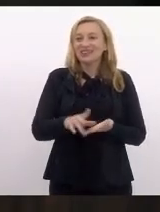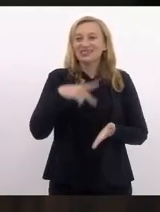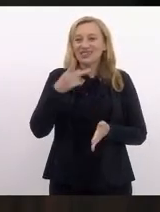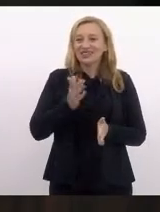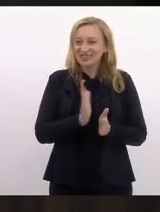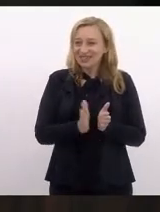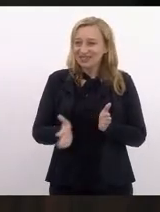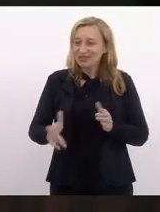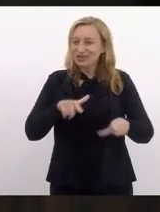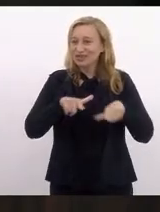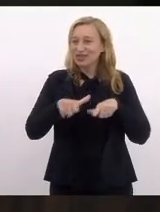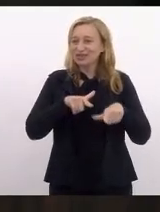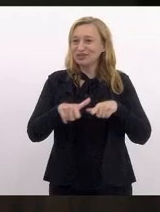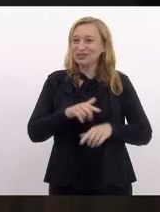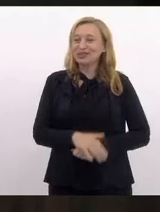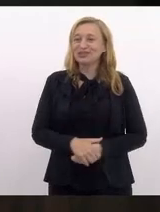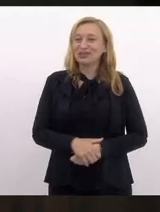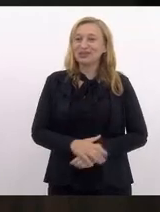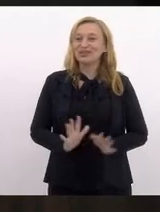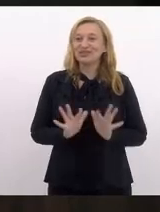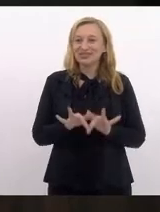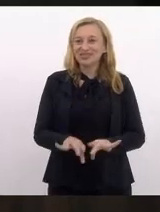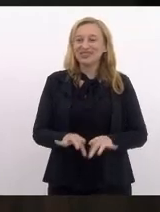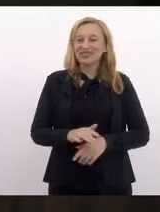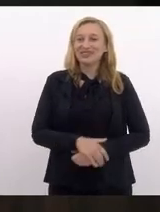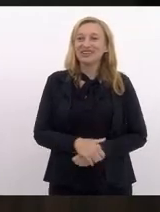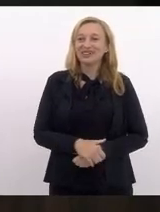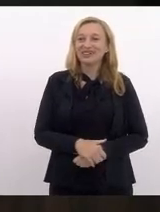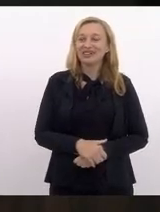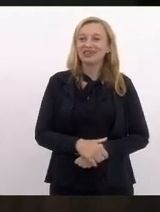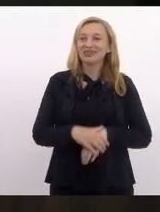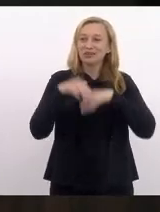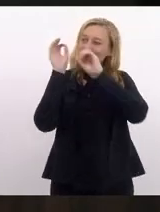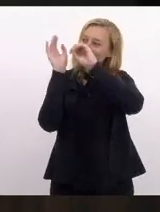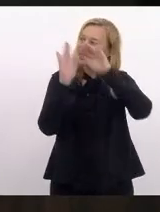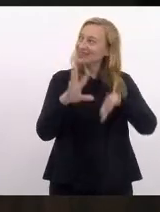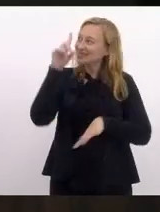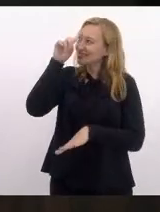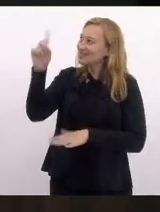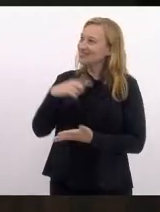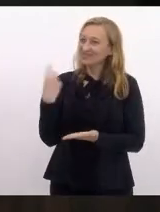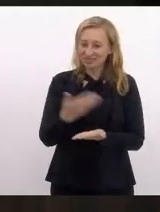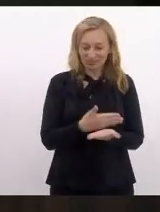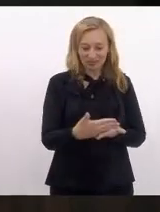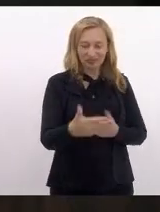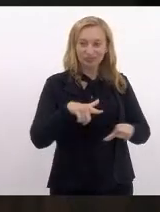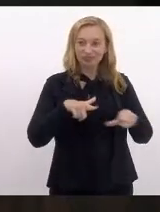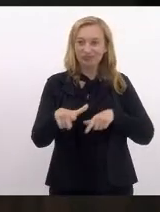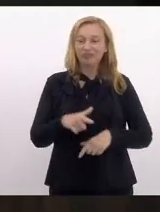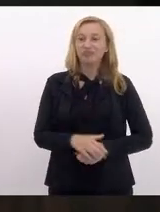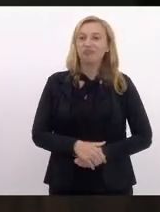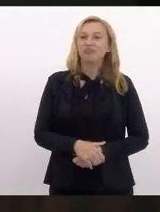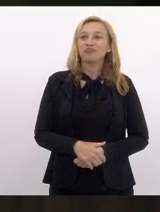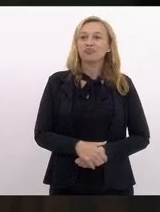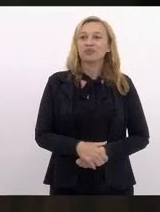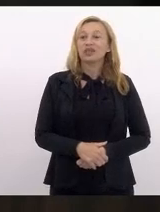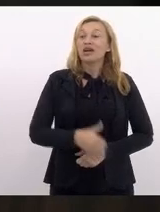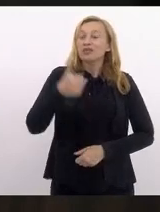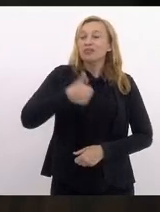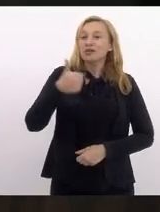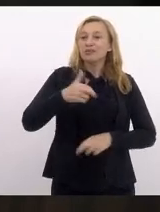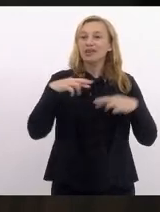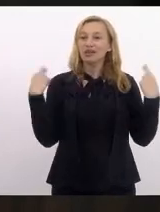tratar a sessão ordinária mesmo está encerrado havendo número legal sobre a proteção de Deus ele sendo os nossos trabalhos está aberta